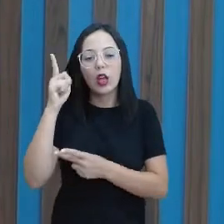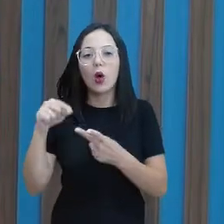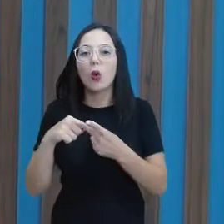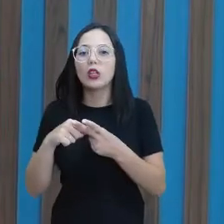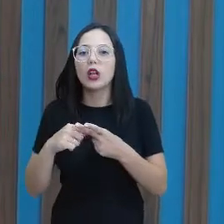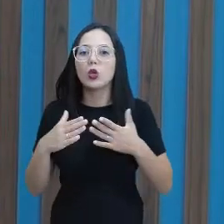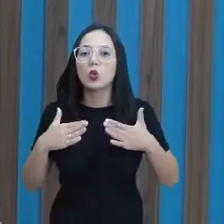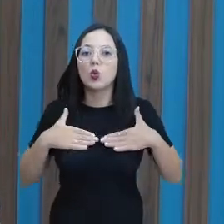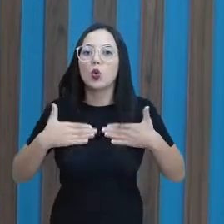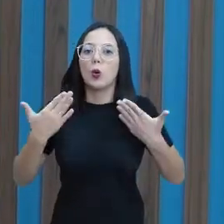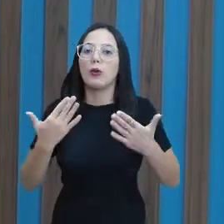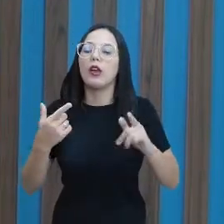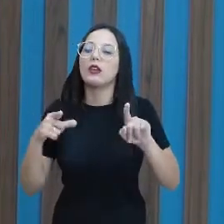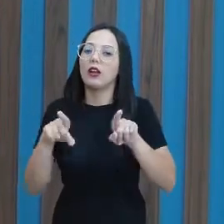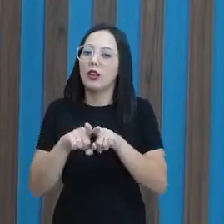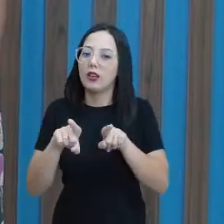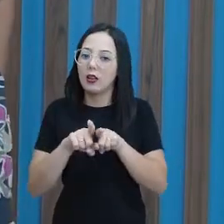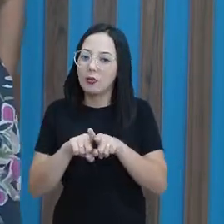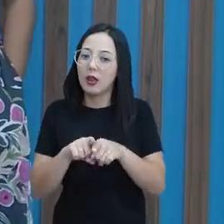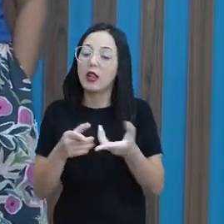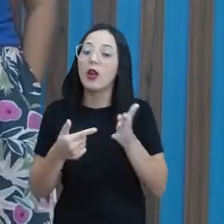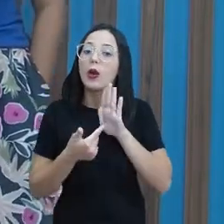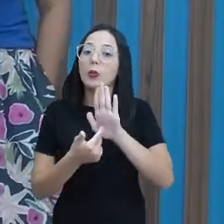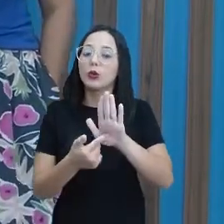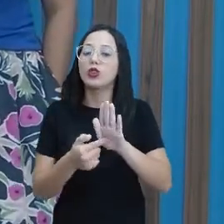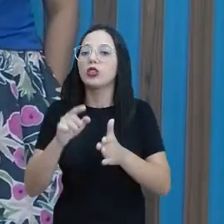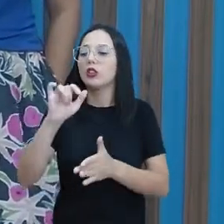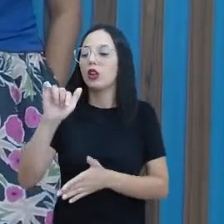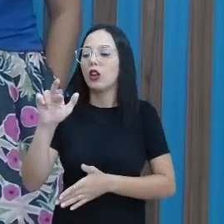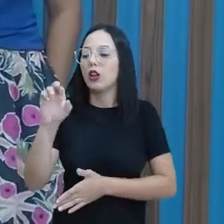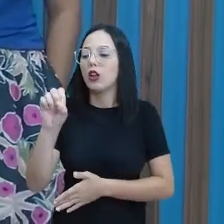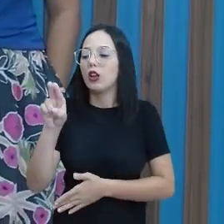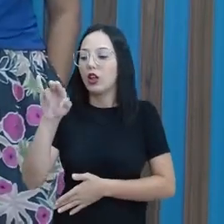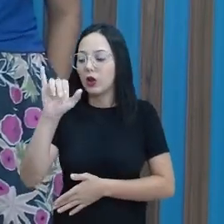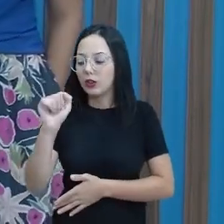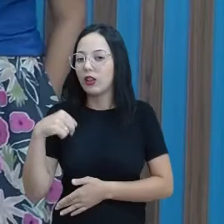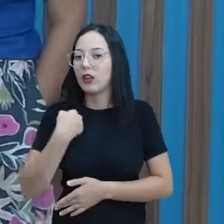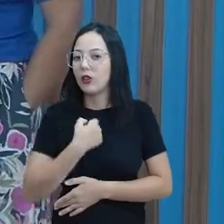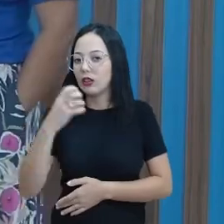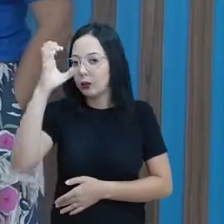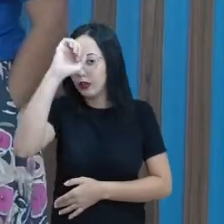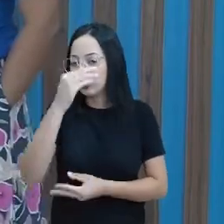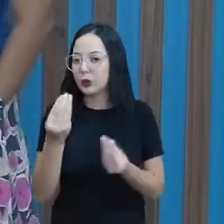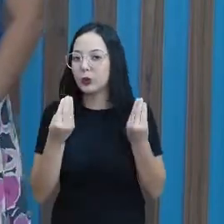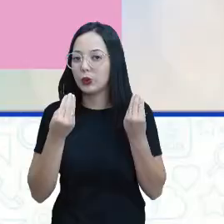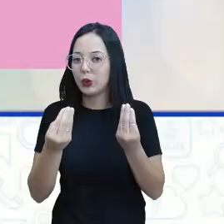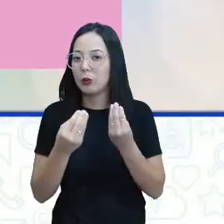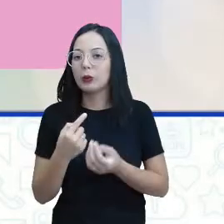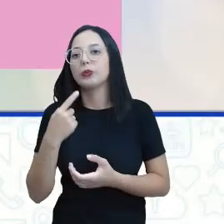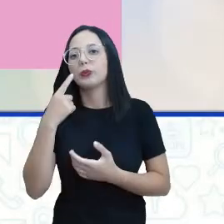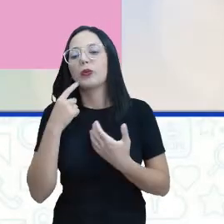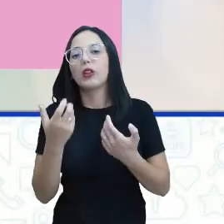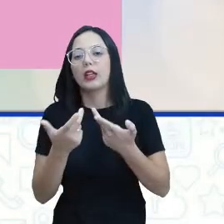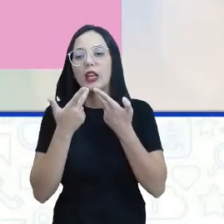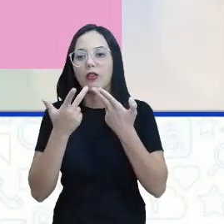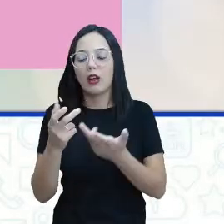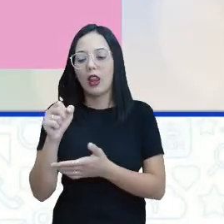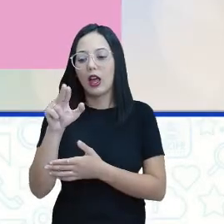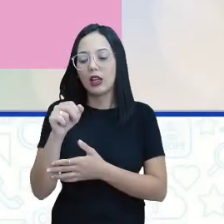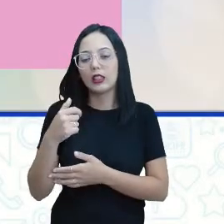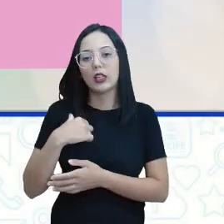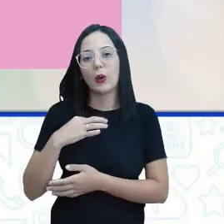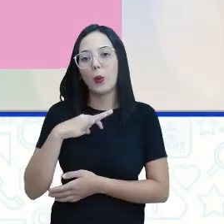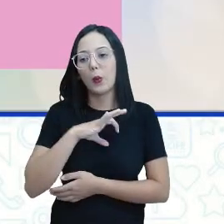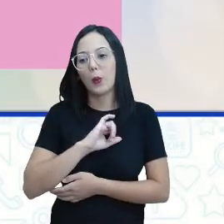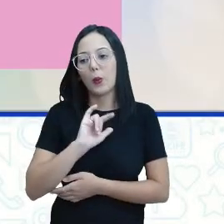surpresa ou hesitação. E para indicar ironia. E a gente vai ver como. Queria dizer, Ana, que te